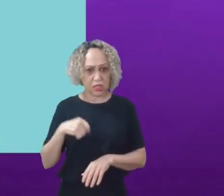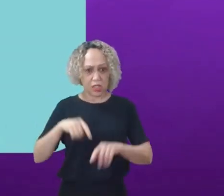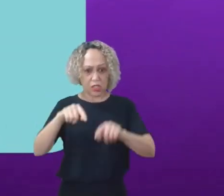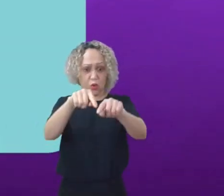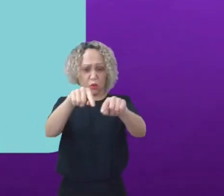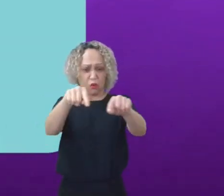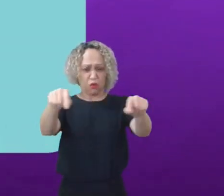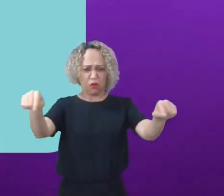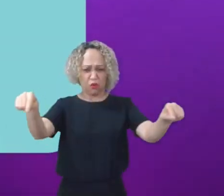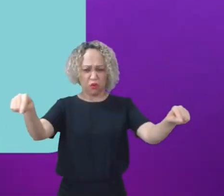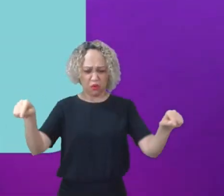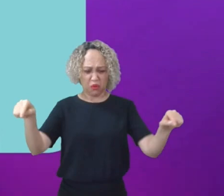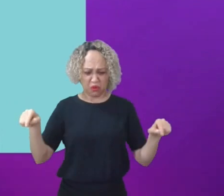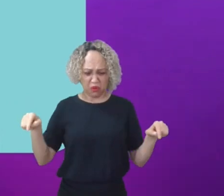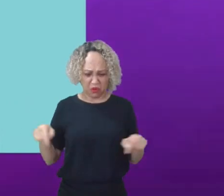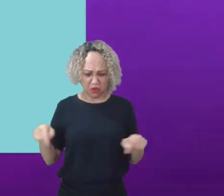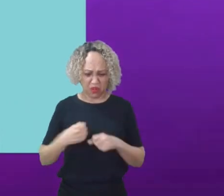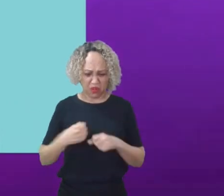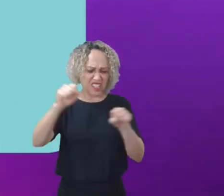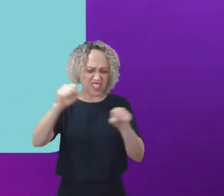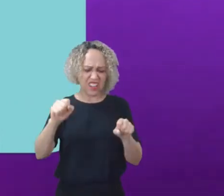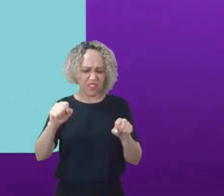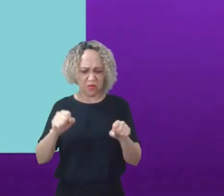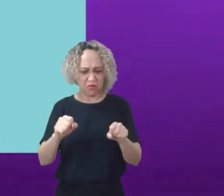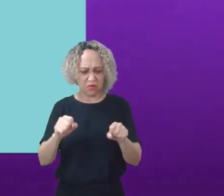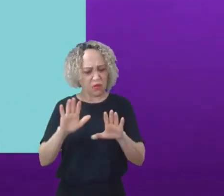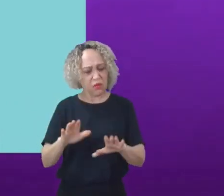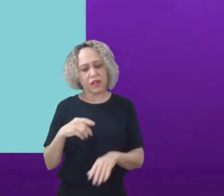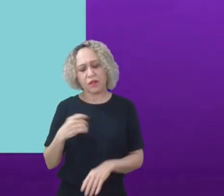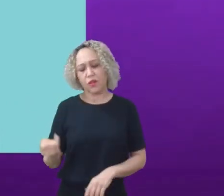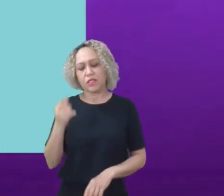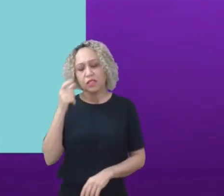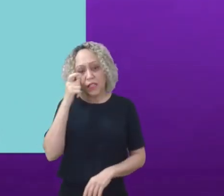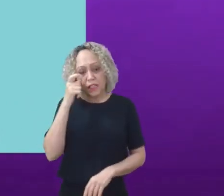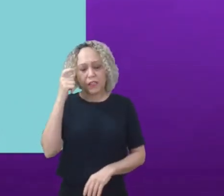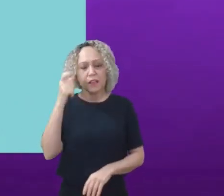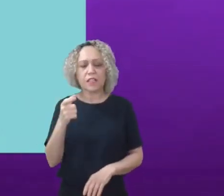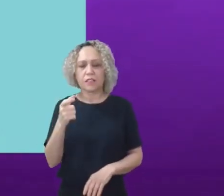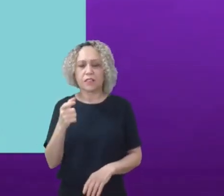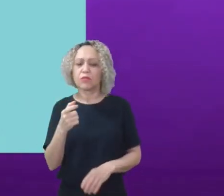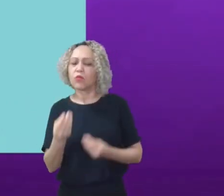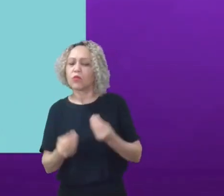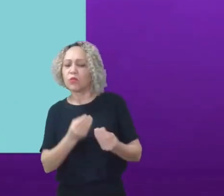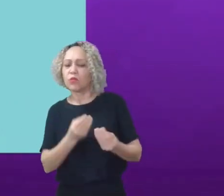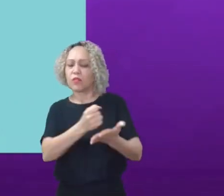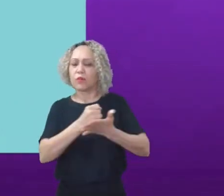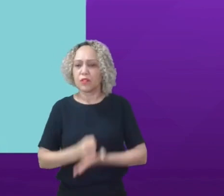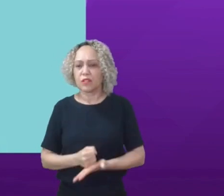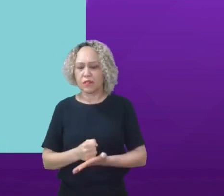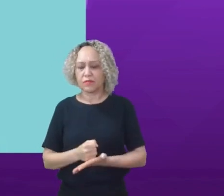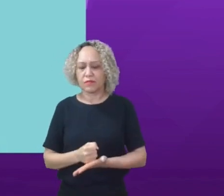É fundamental que a gente pense o interesse e com quem eu conto e o que posso ter. E como que eu vou também